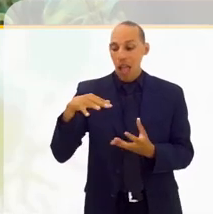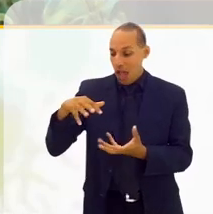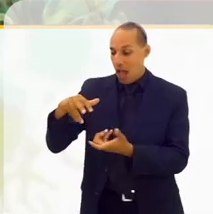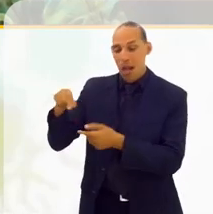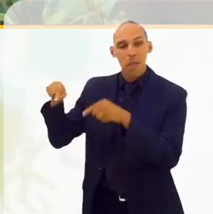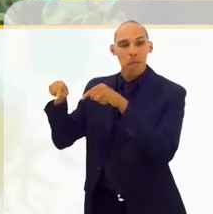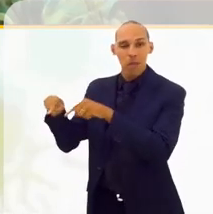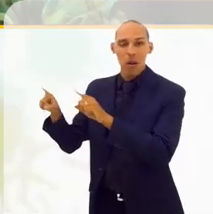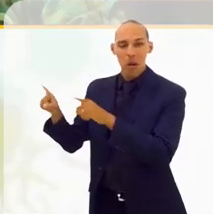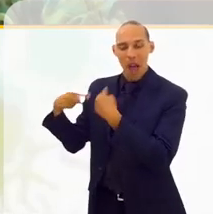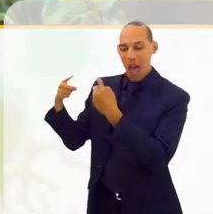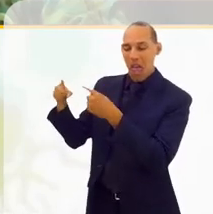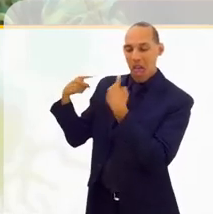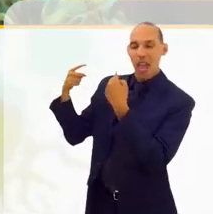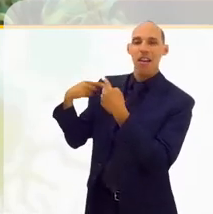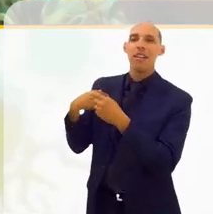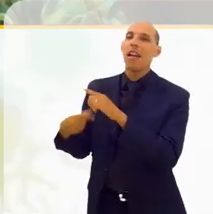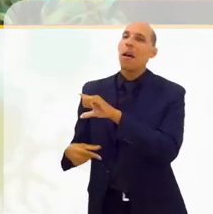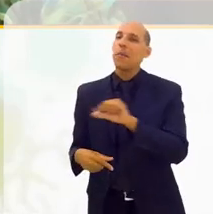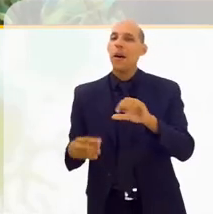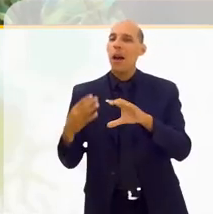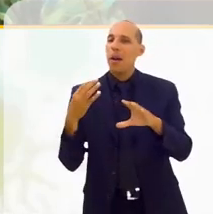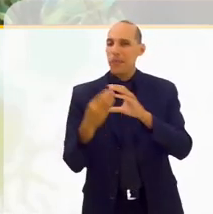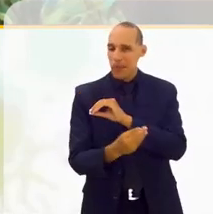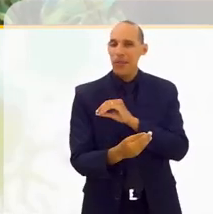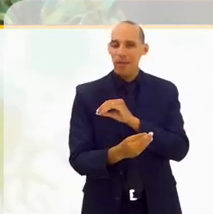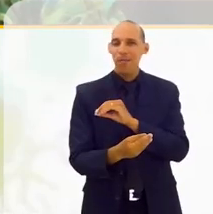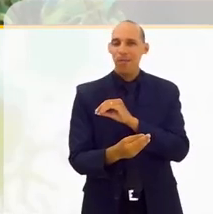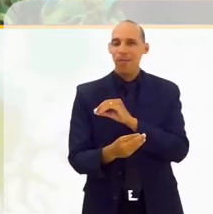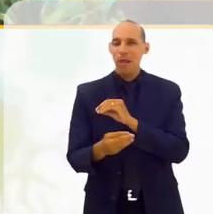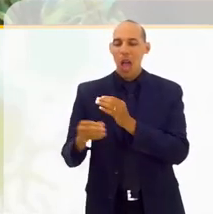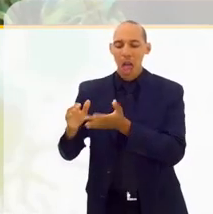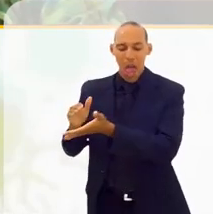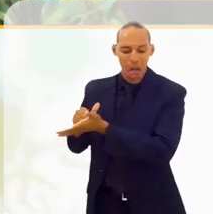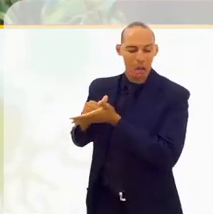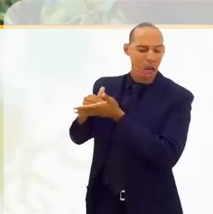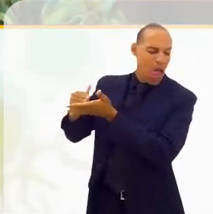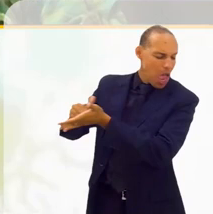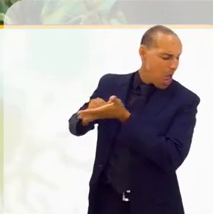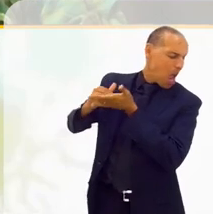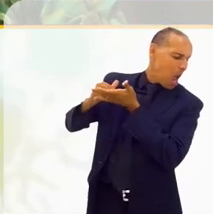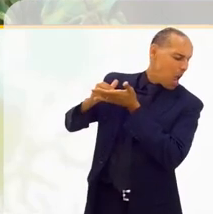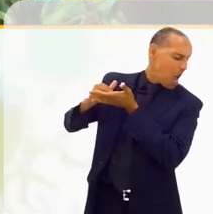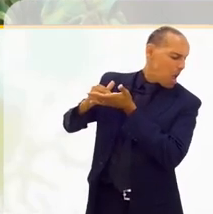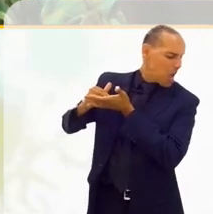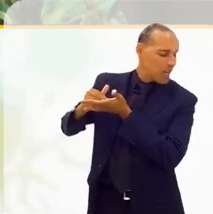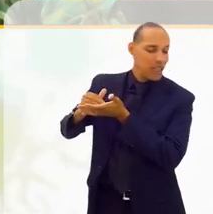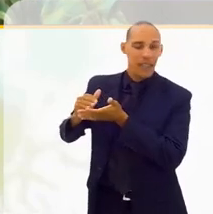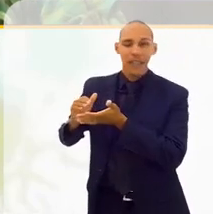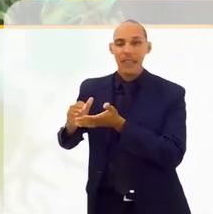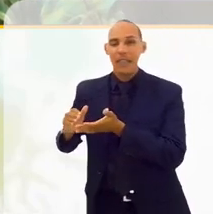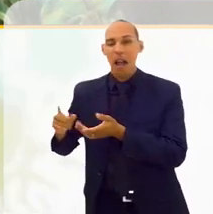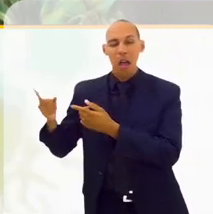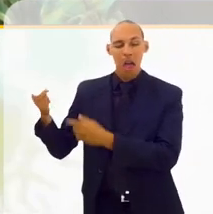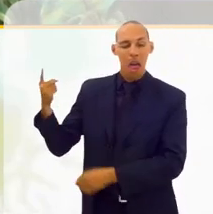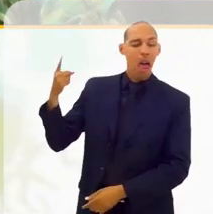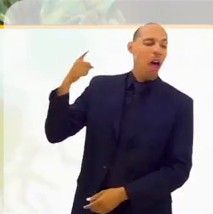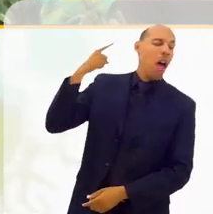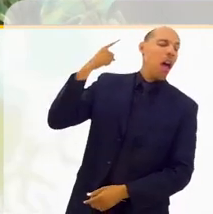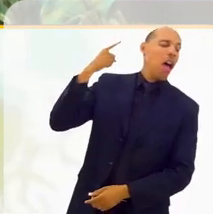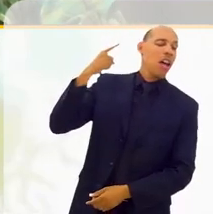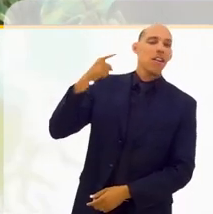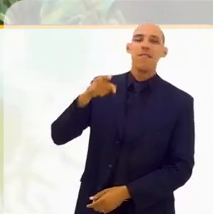sair daquele mundo que te criticava que te cobrava essa questão da violência você